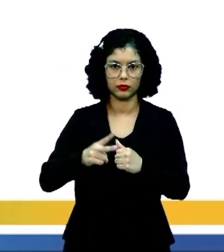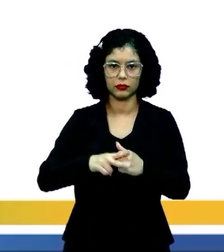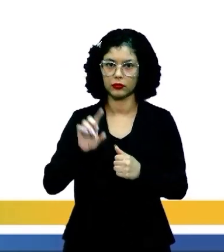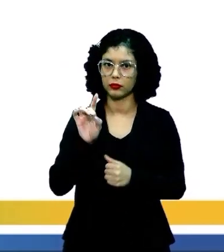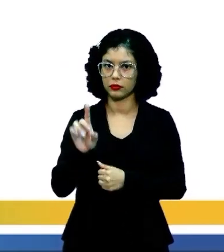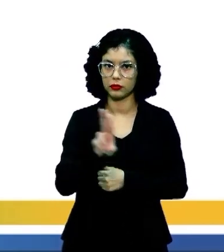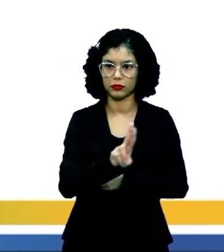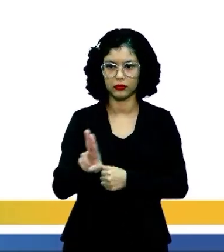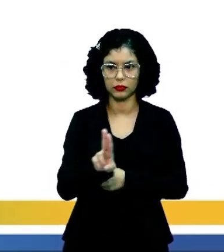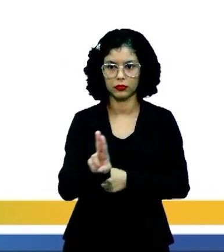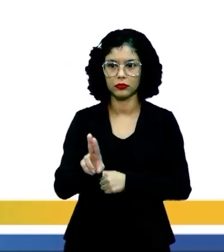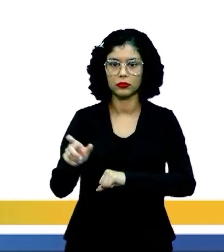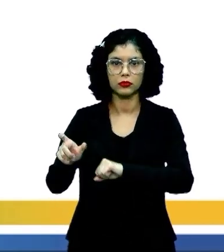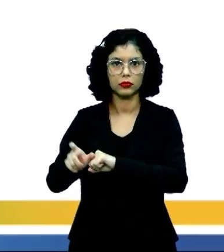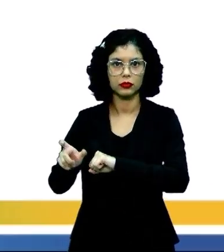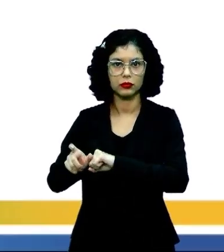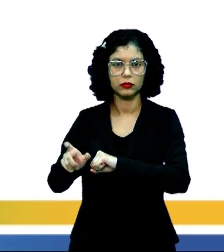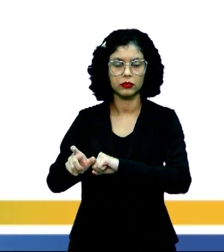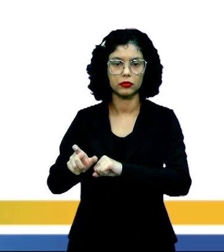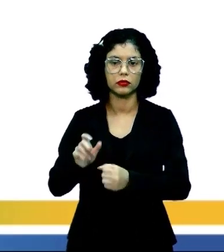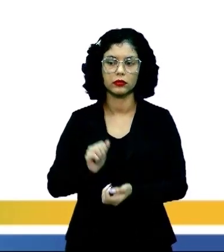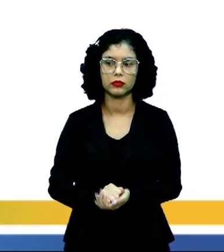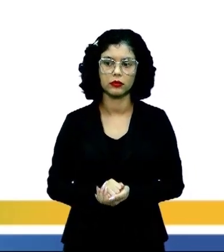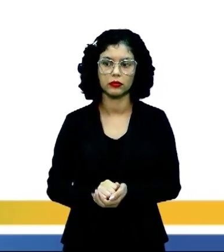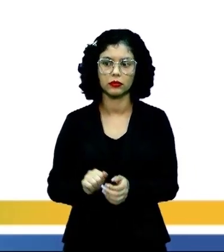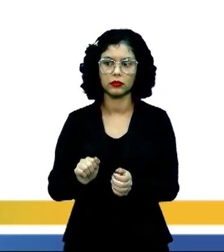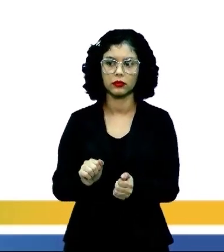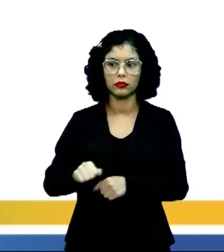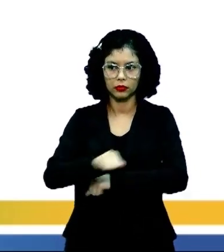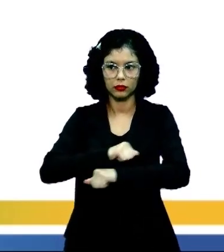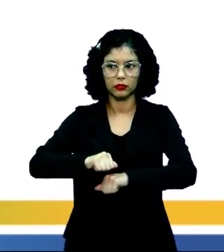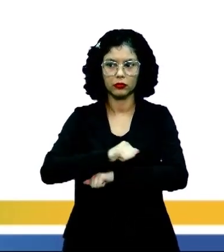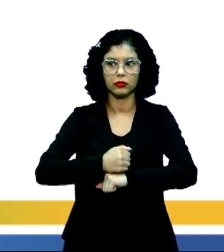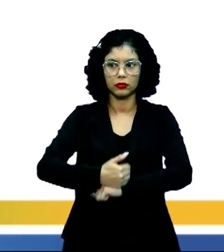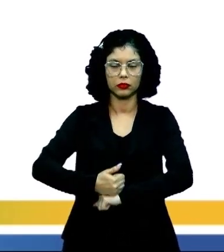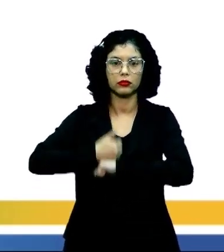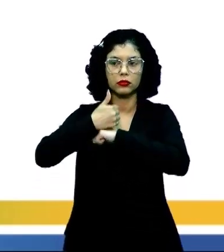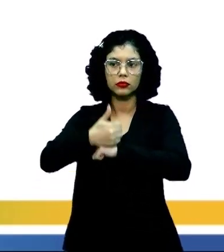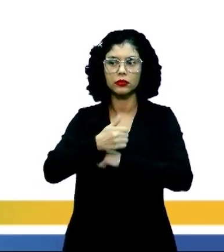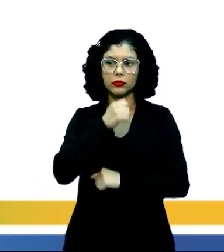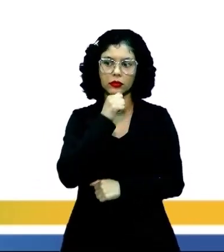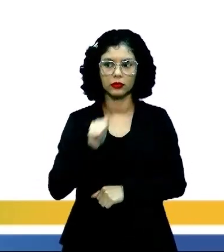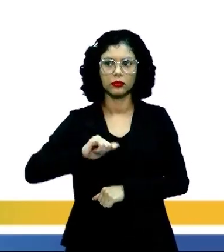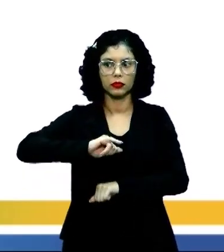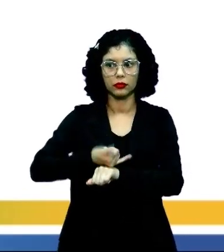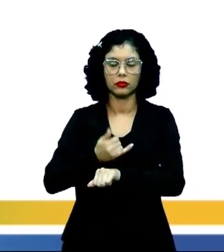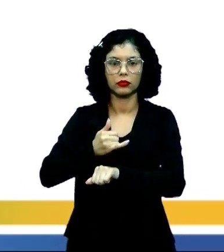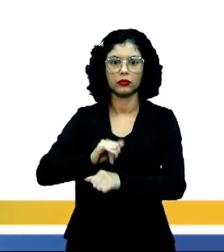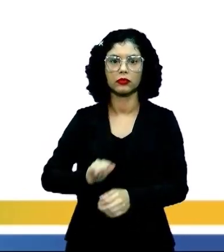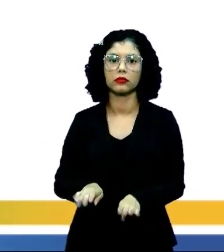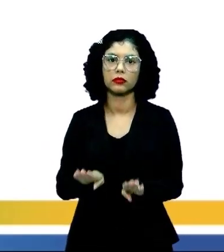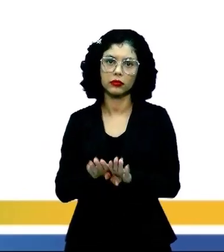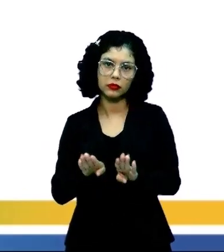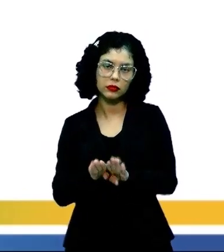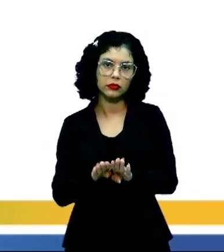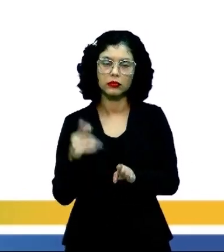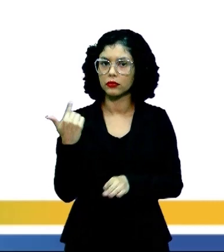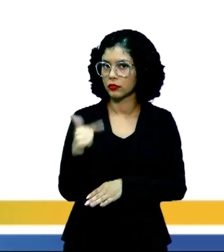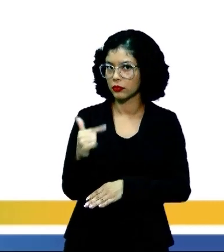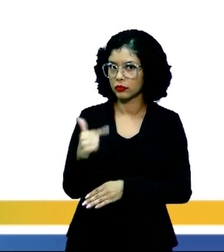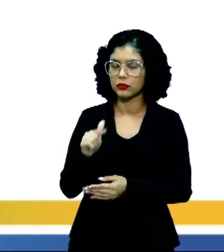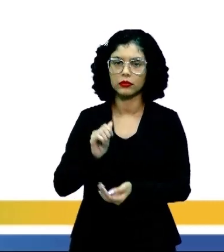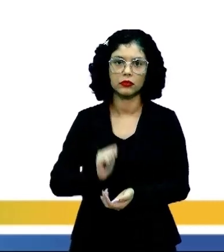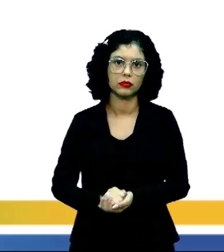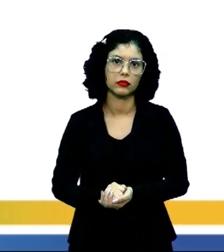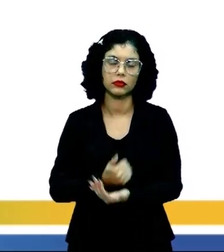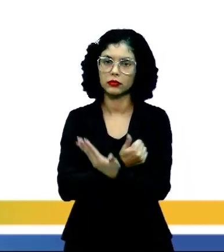Apenas substantivos, advérbios, qualidades, adjetivos, né? Não tem